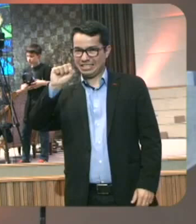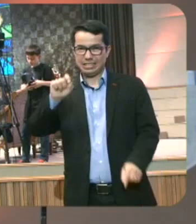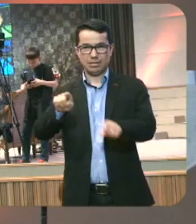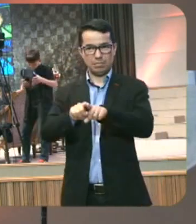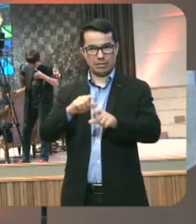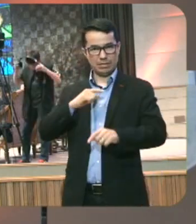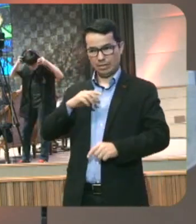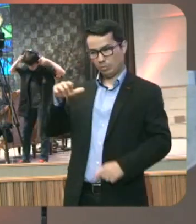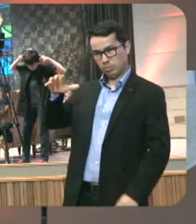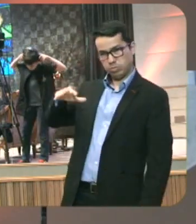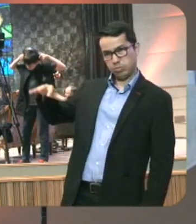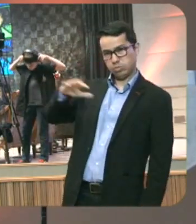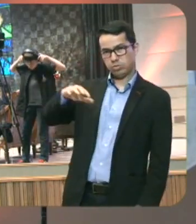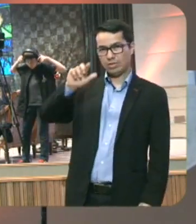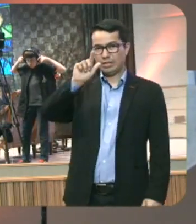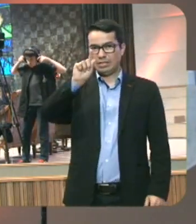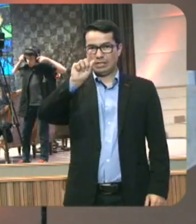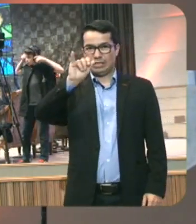eles preparam, né,